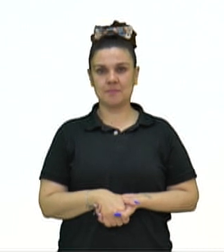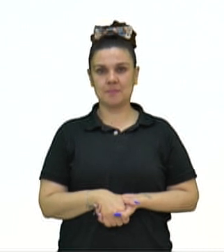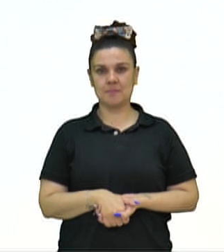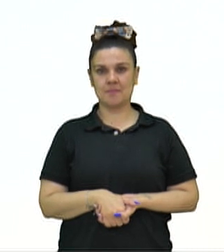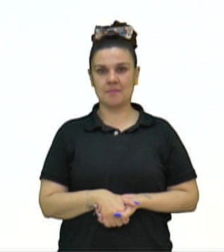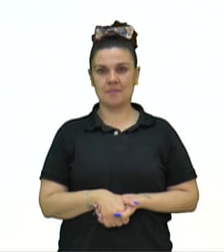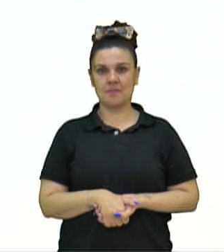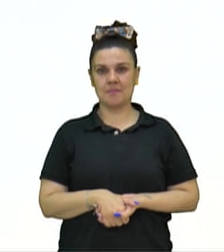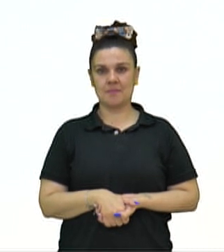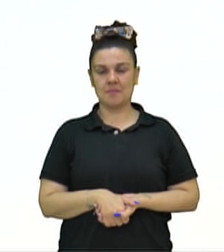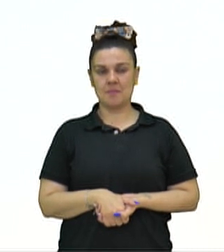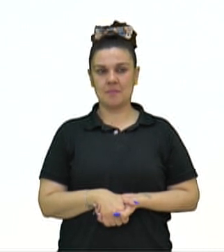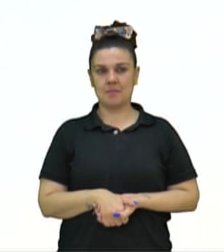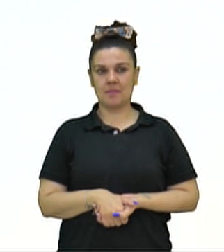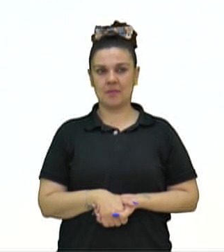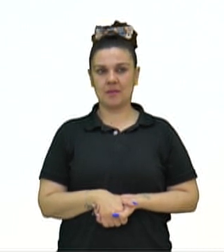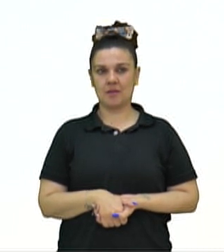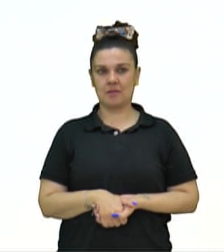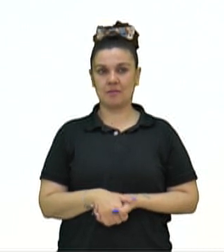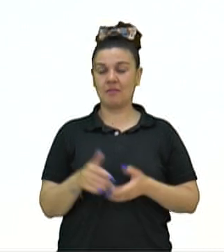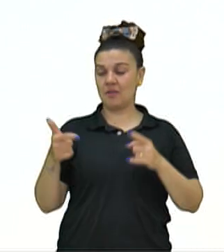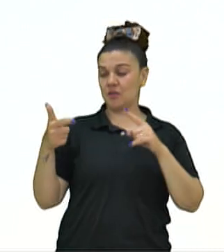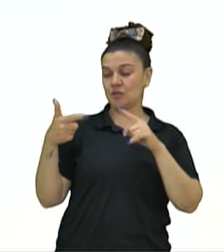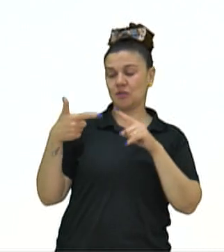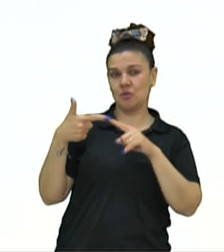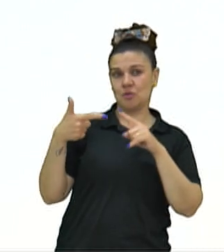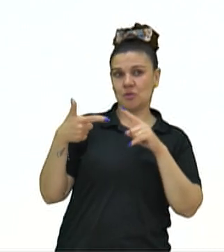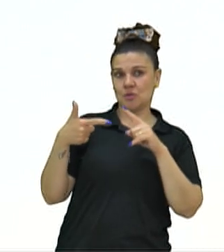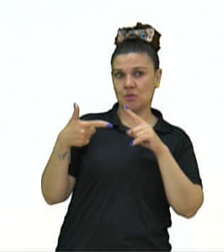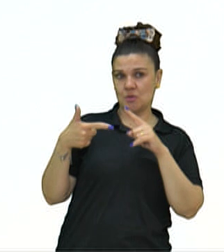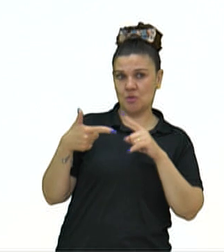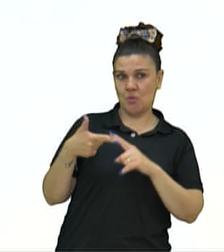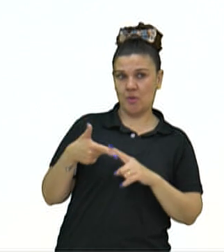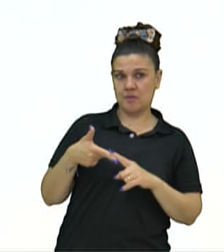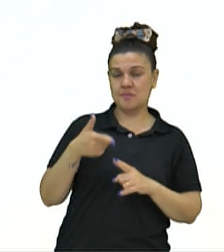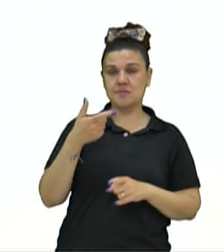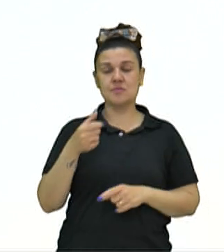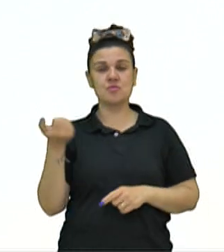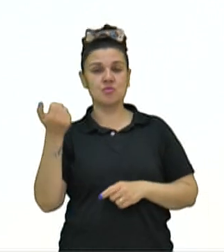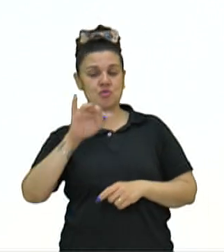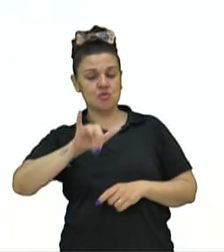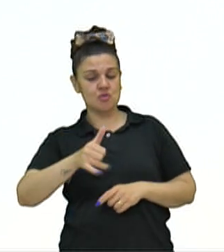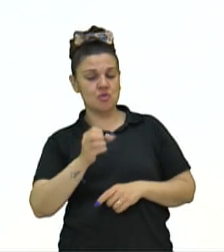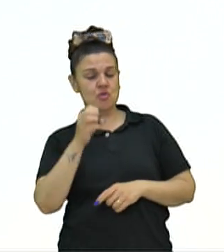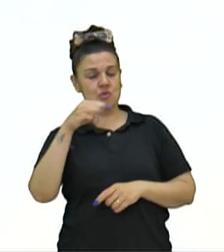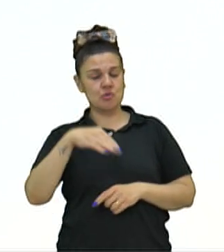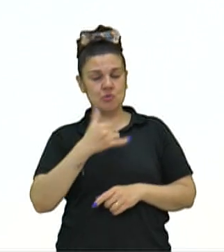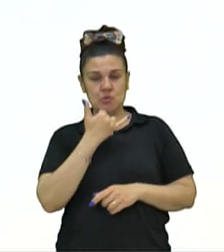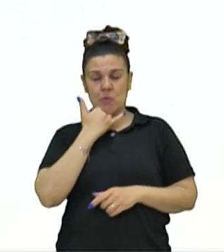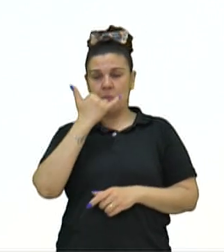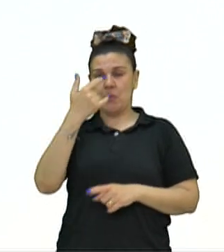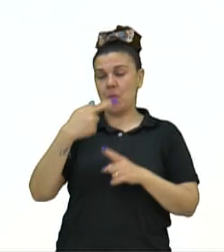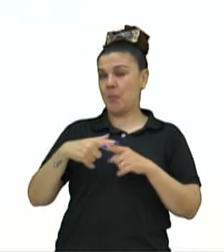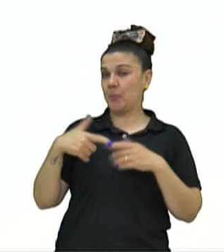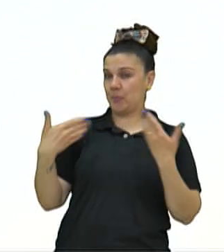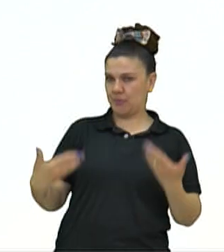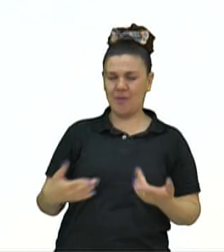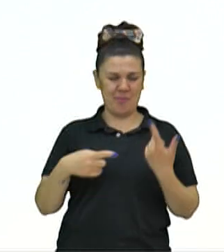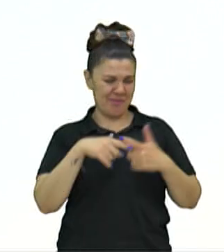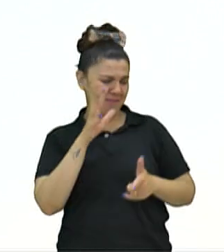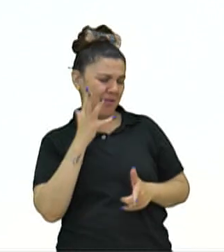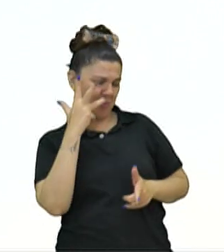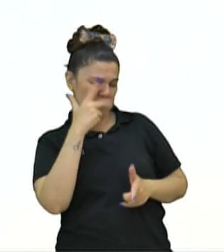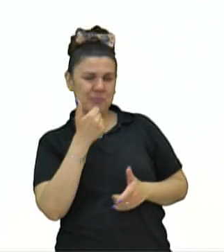are. That's okay. Número 2. John perdoa o Garfield por quê? Por que ele perdoou? Porque letra A, ele é